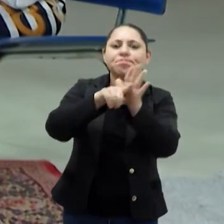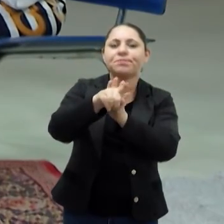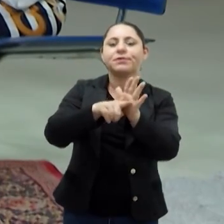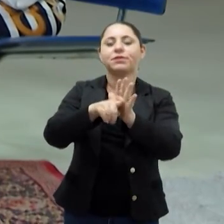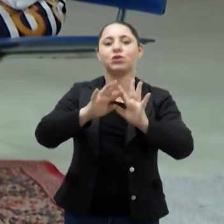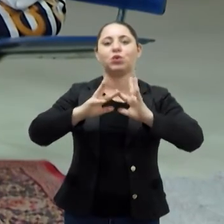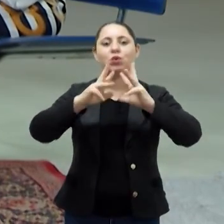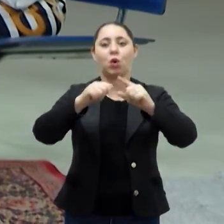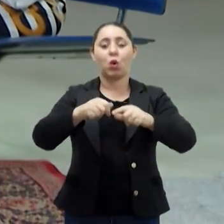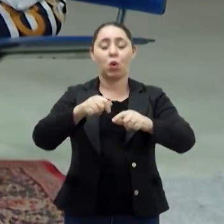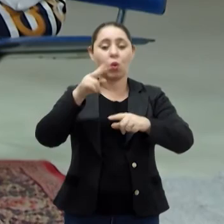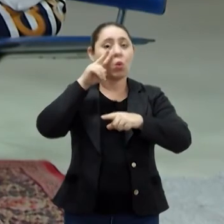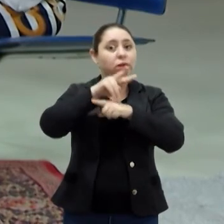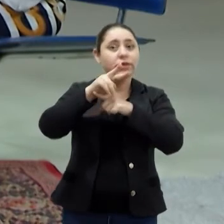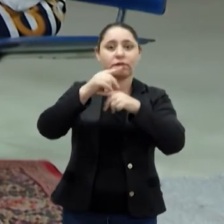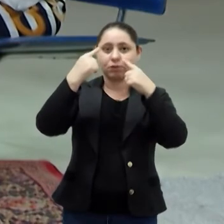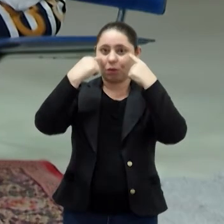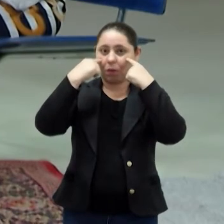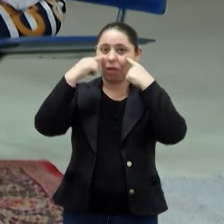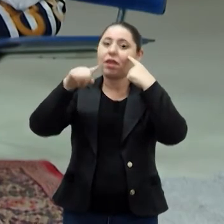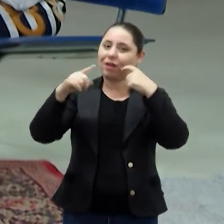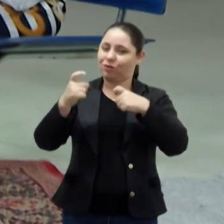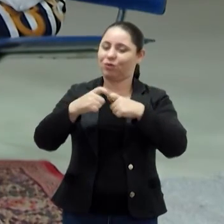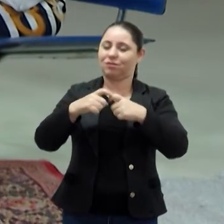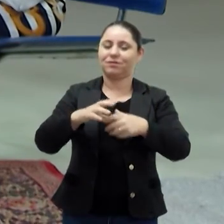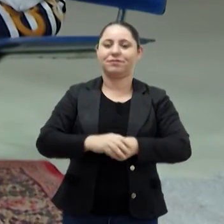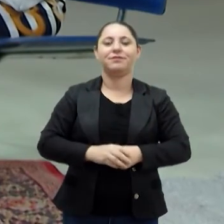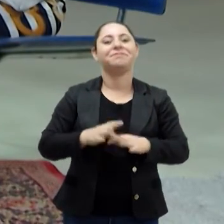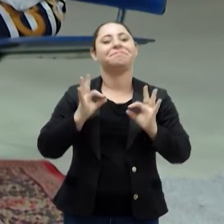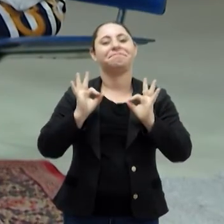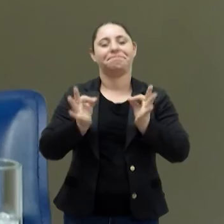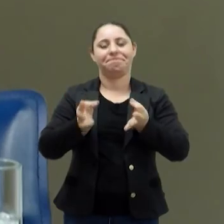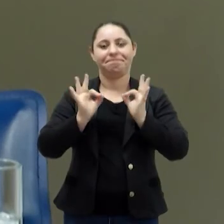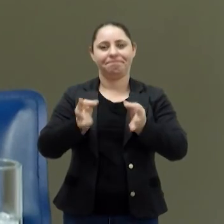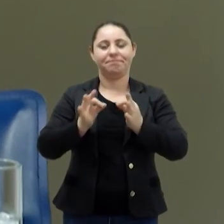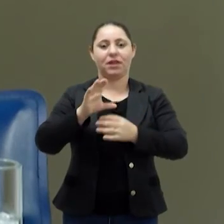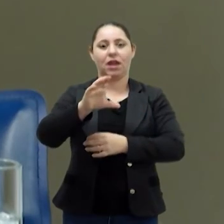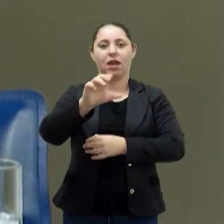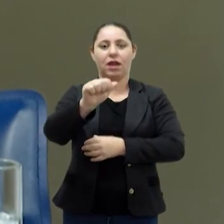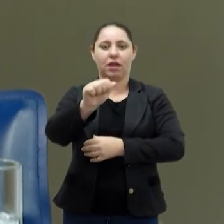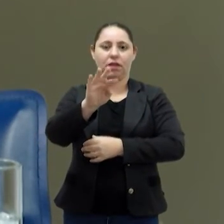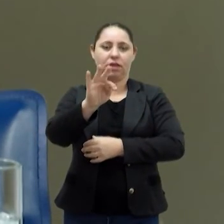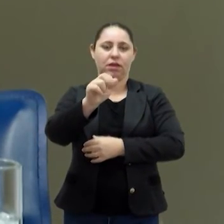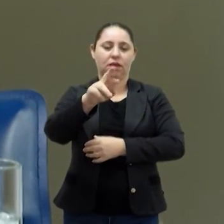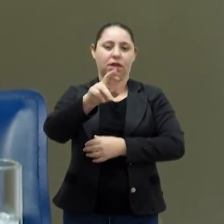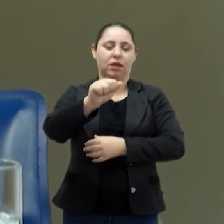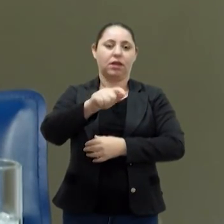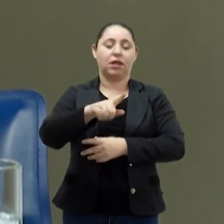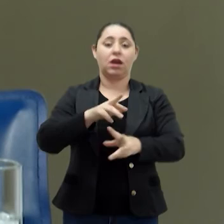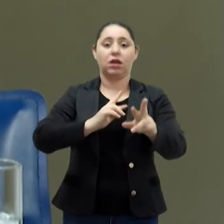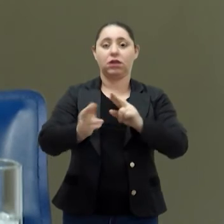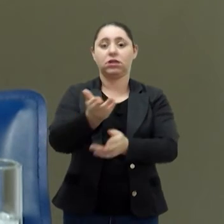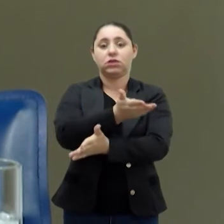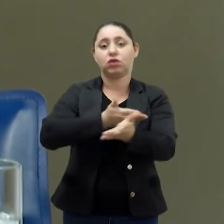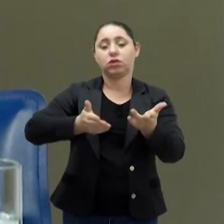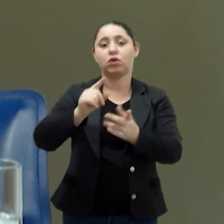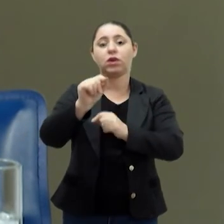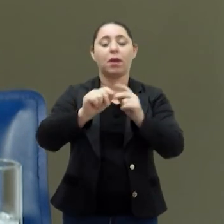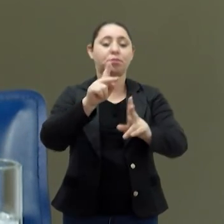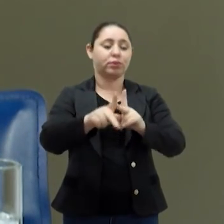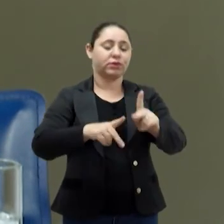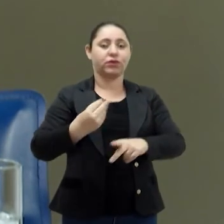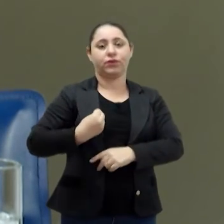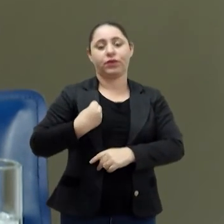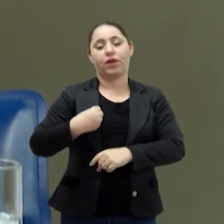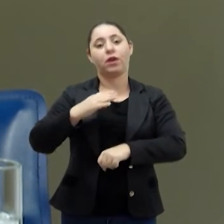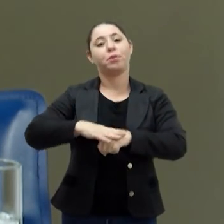os testes, né? E vamos cuidar dos olhos, né, doutor? Com certeza, a catarata ela está relacionada justamente porque a